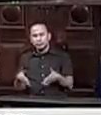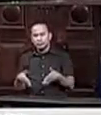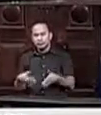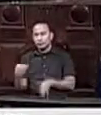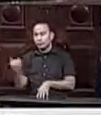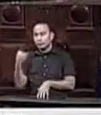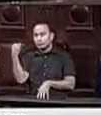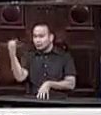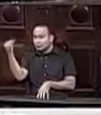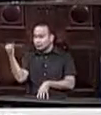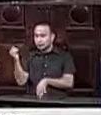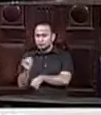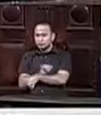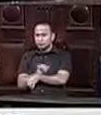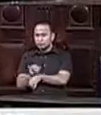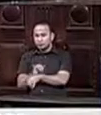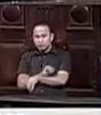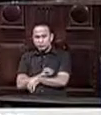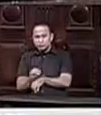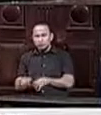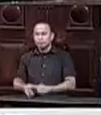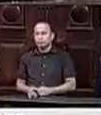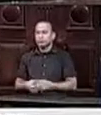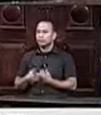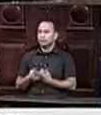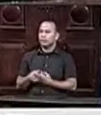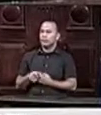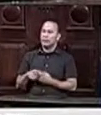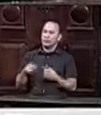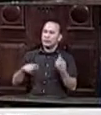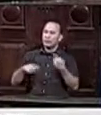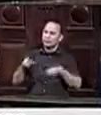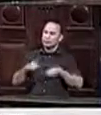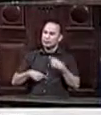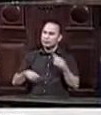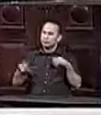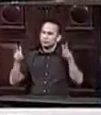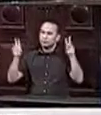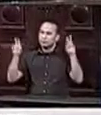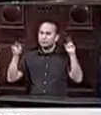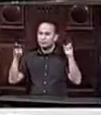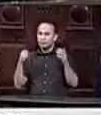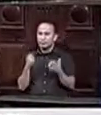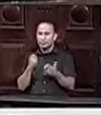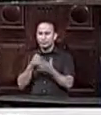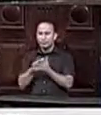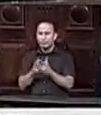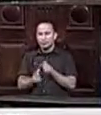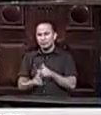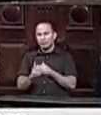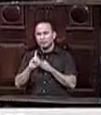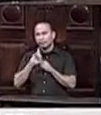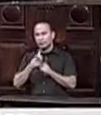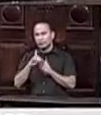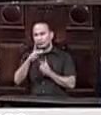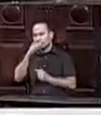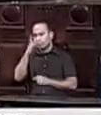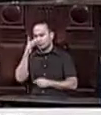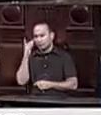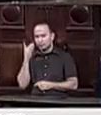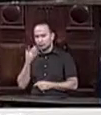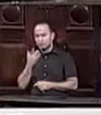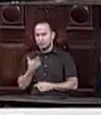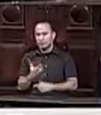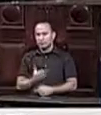projetos, né? Debatemos aqui a questão, né, do pagamento das dívidas com as prestadoras de serviço